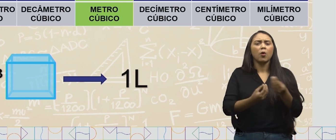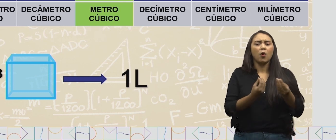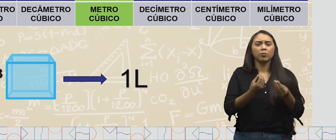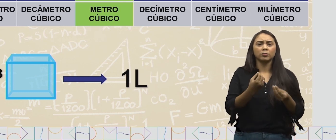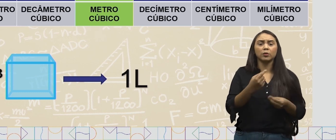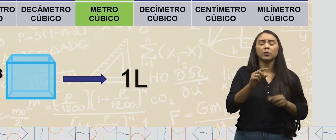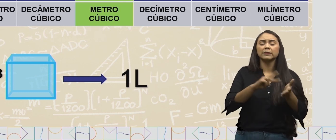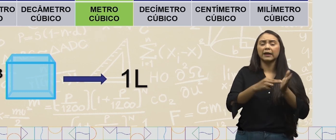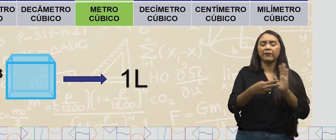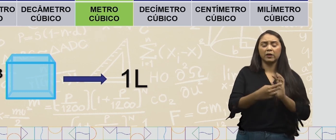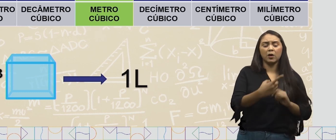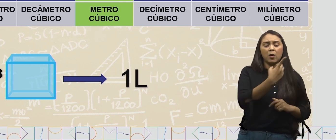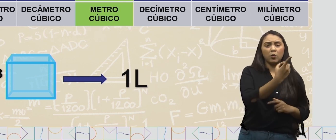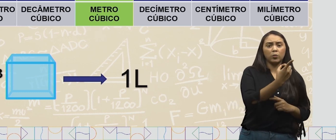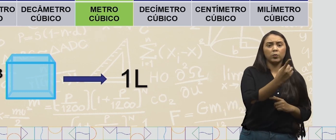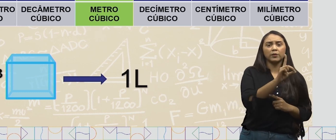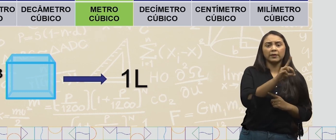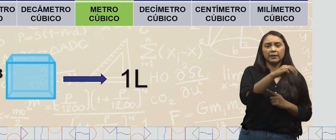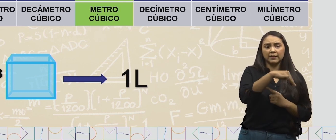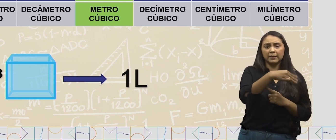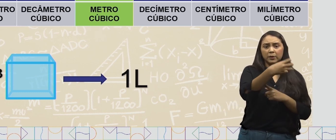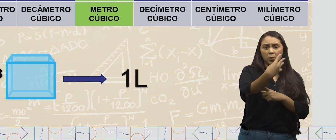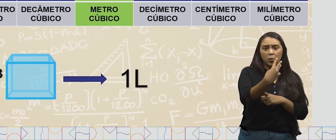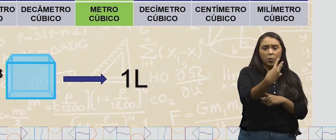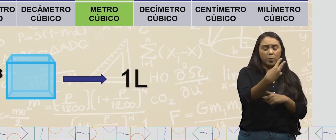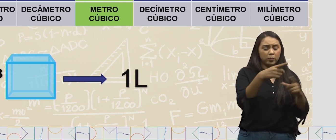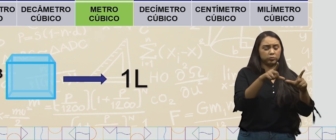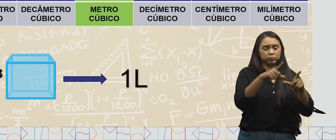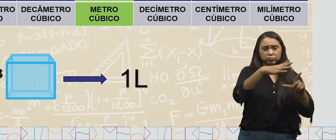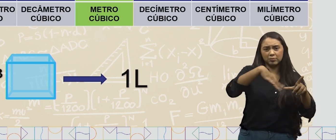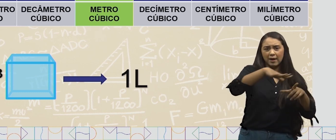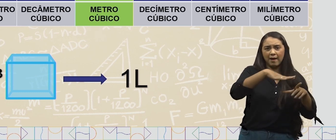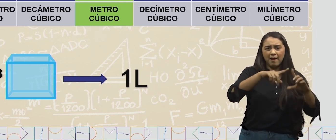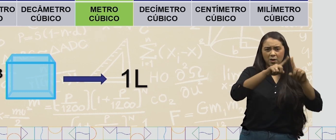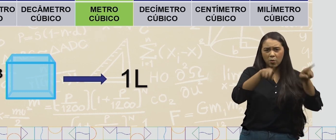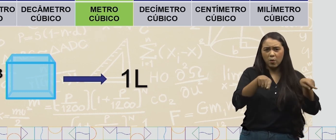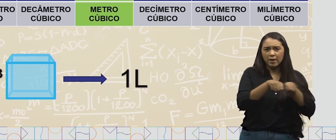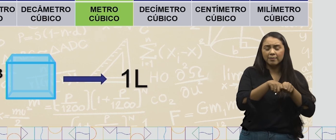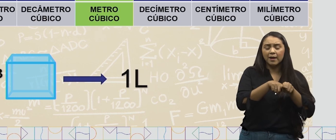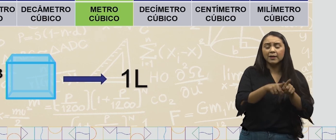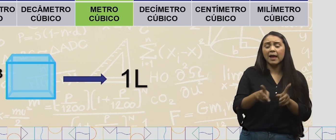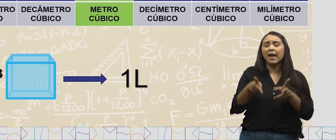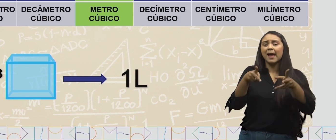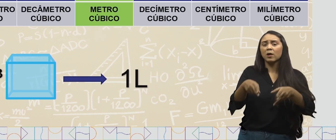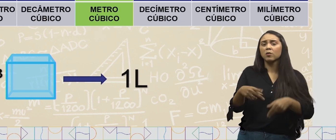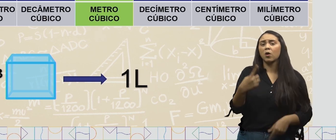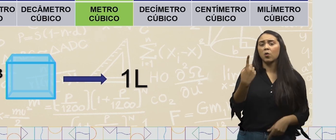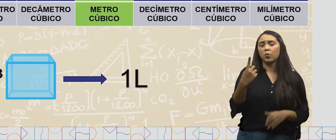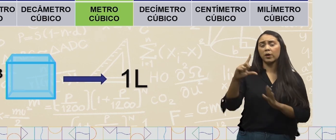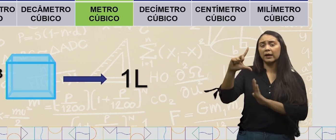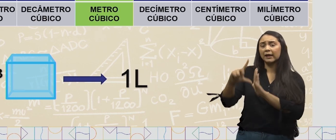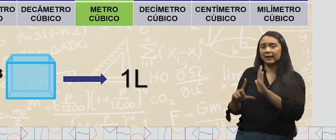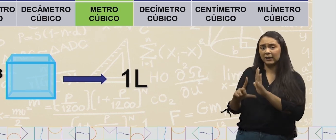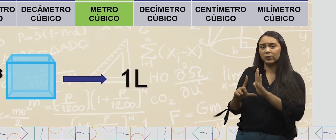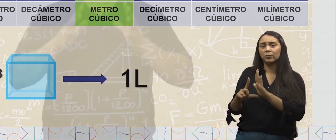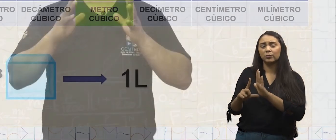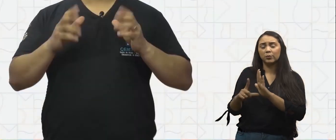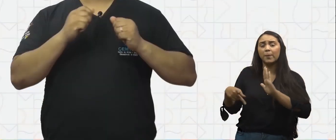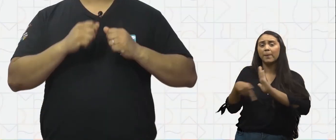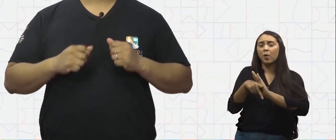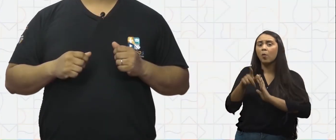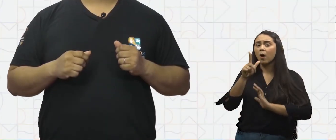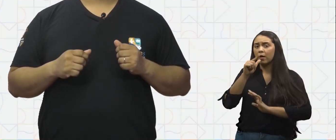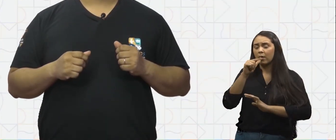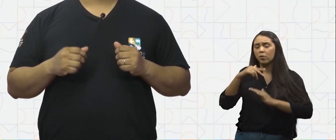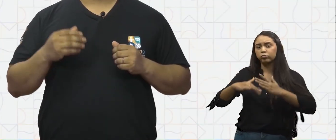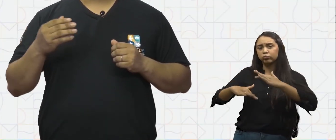1 decímetro cúbico de espaço corresponde a 1 litro de líquido.